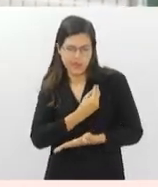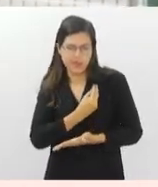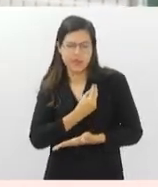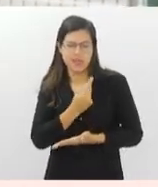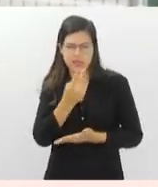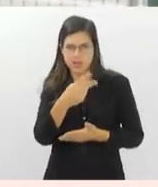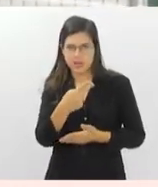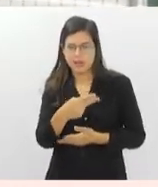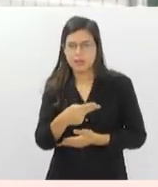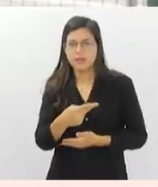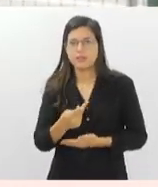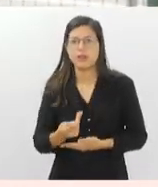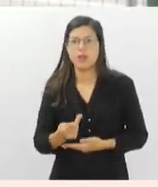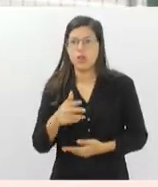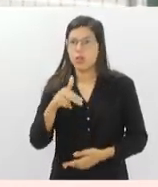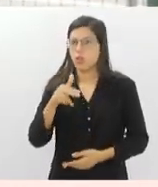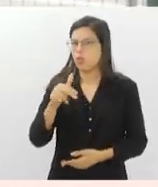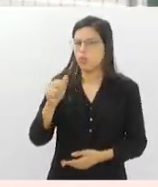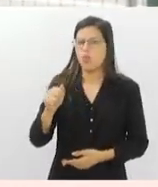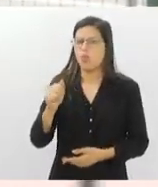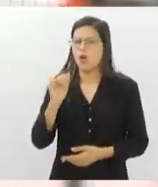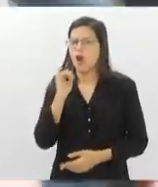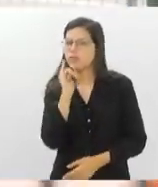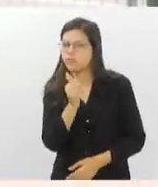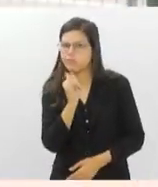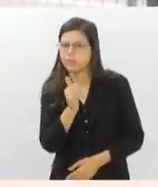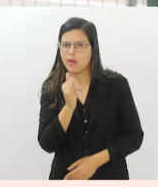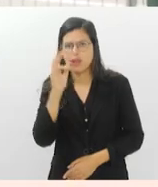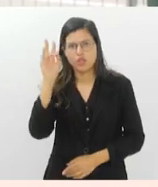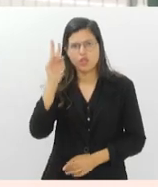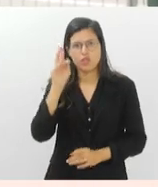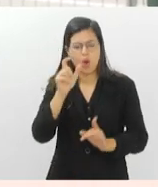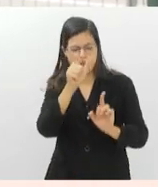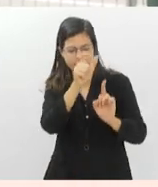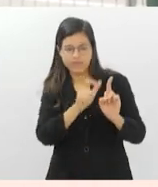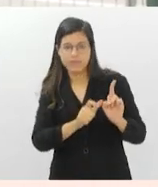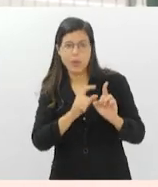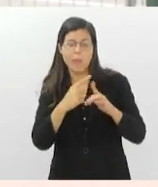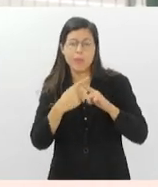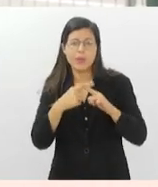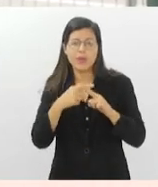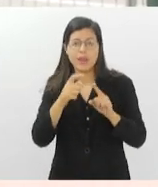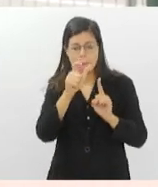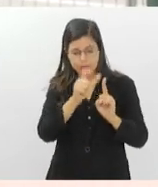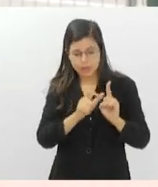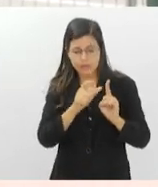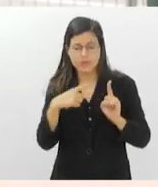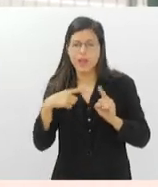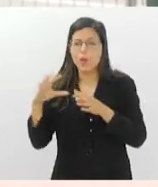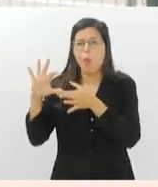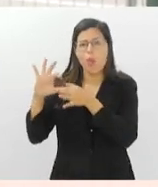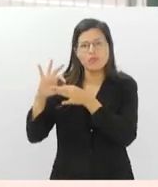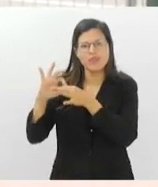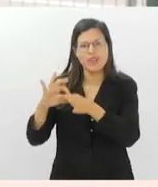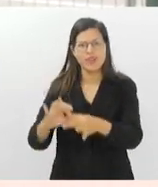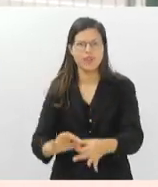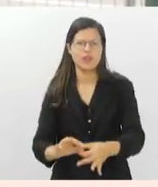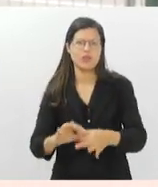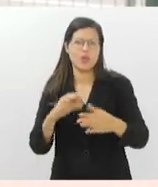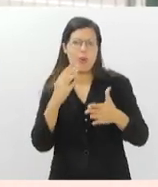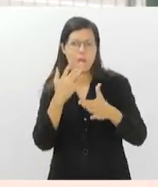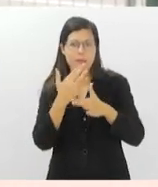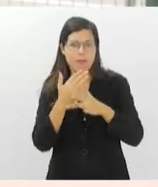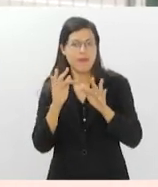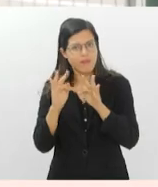E você nunca conta só a história daquela pessoa, porque aquela pessoa está inserida num contexto. Ela está inserida numa cidade,